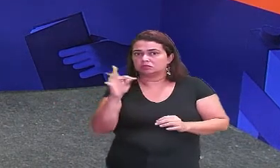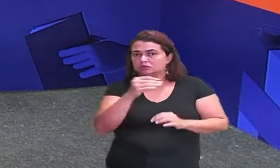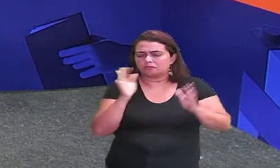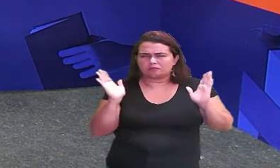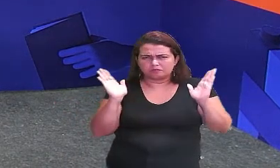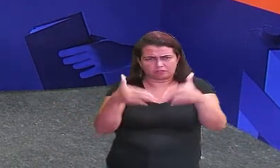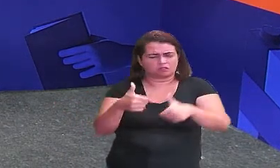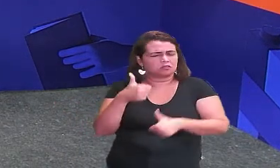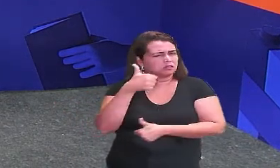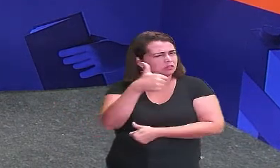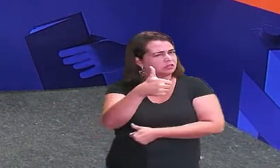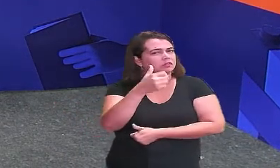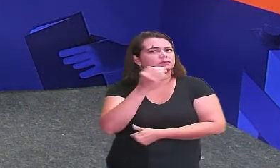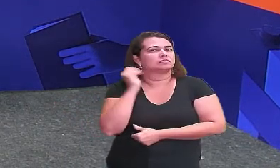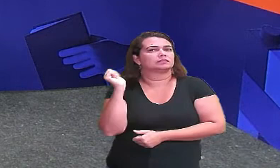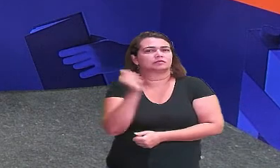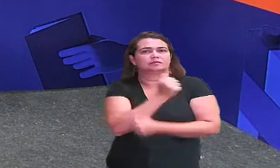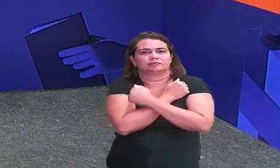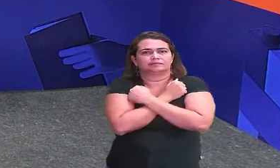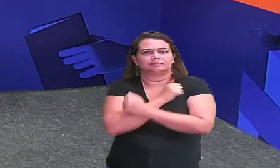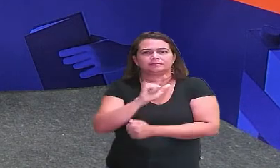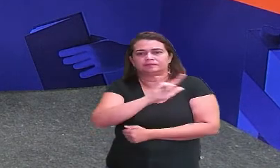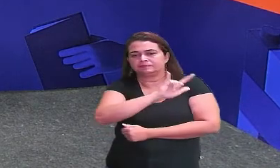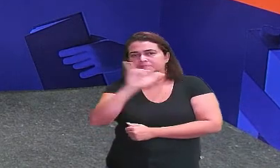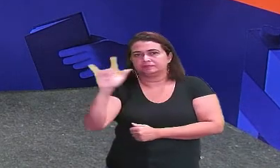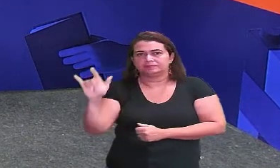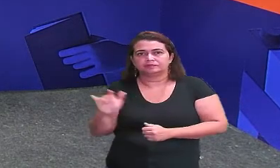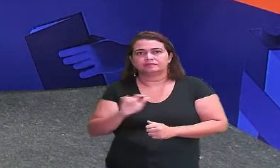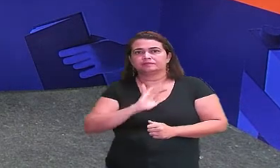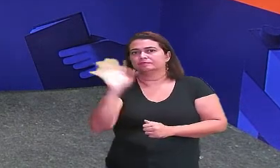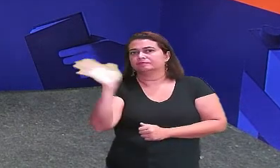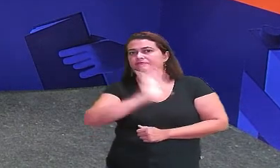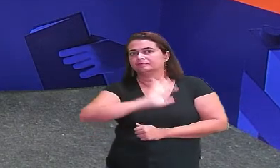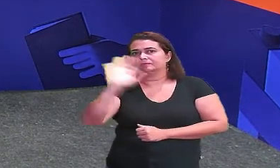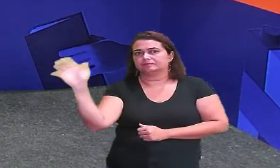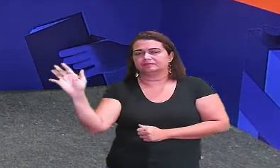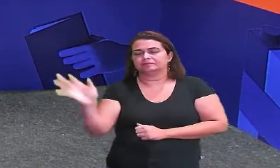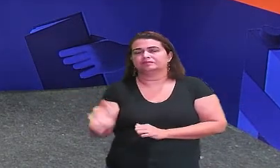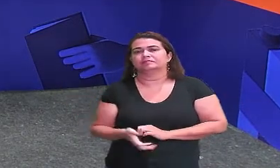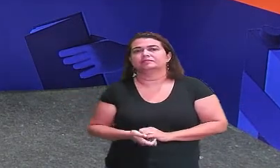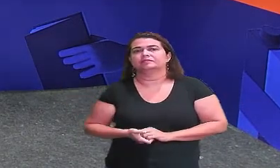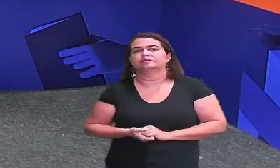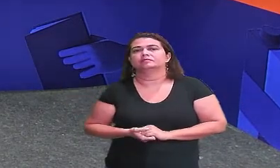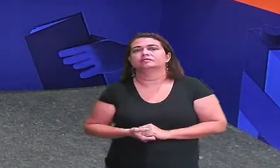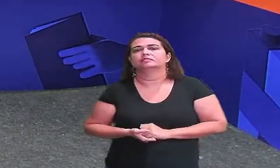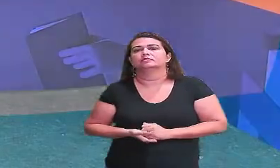foco, tá certo? Beijo no coração e até a próxima. Tchau, tchau!